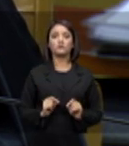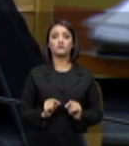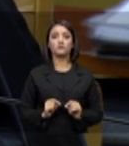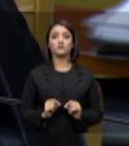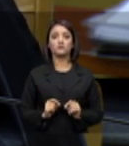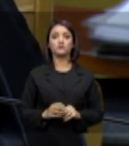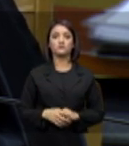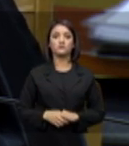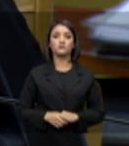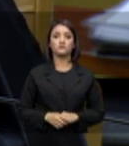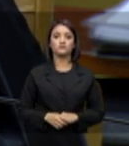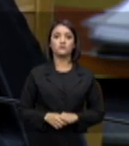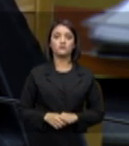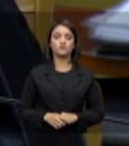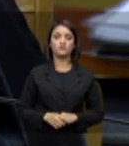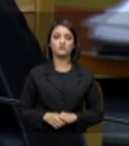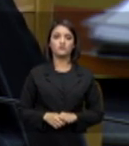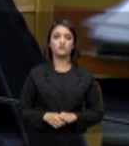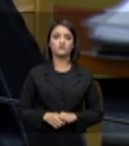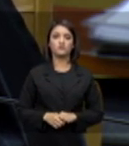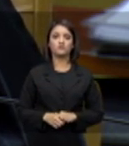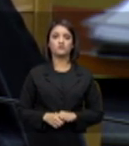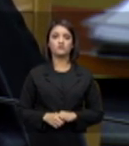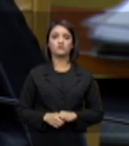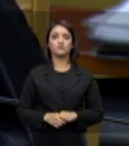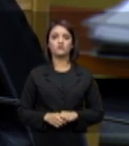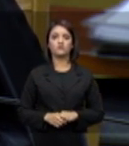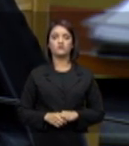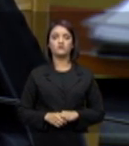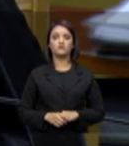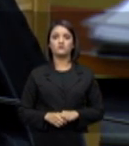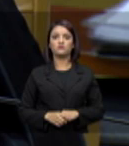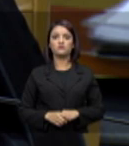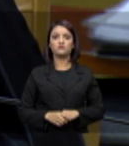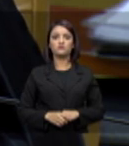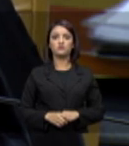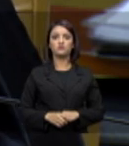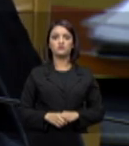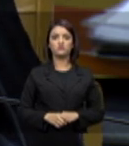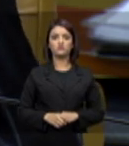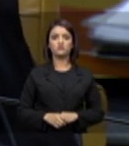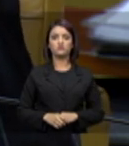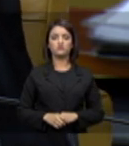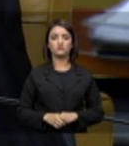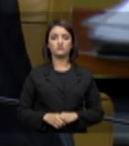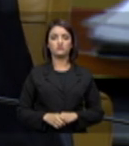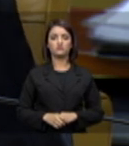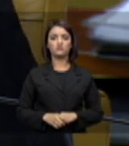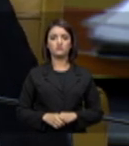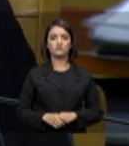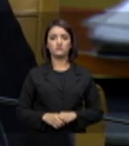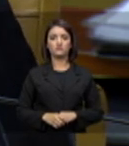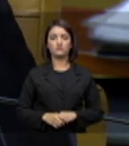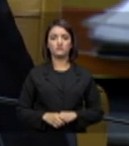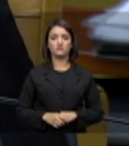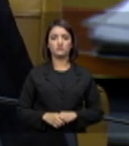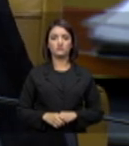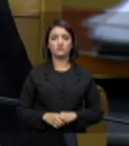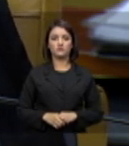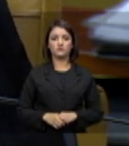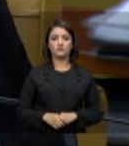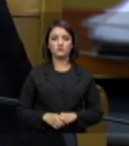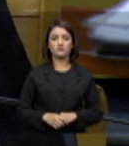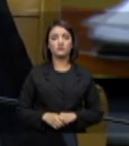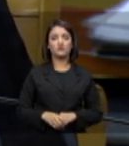ao cabo ao estado da califórnia e tendo como pano de fundo exatamente o